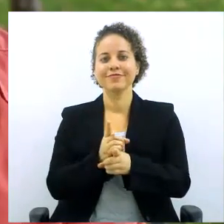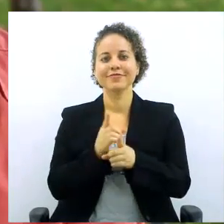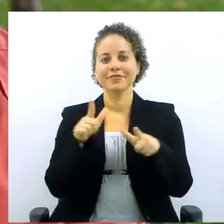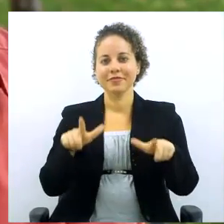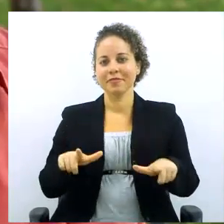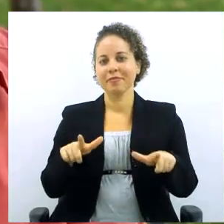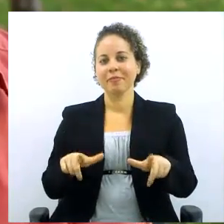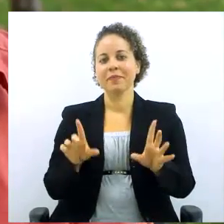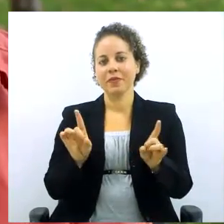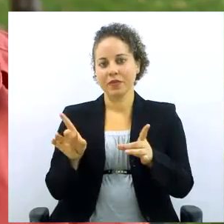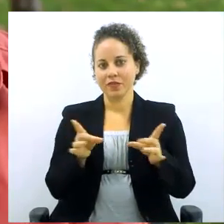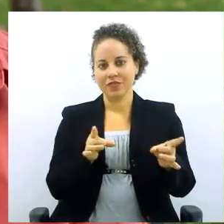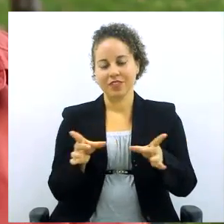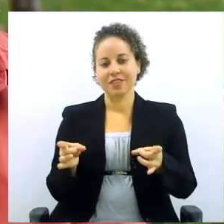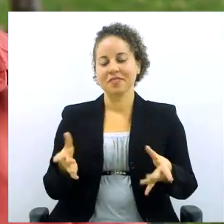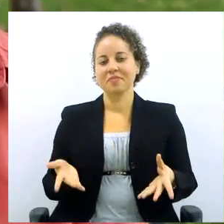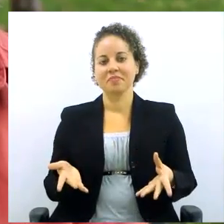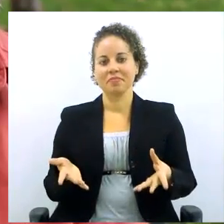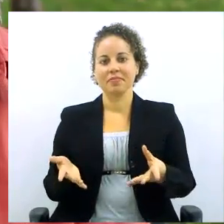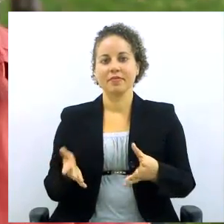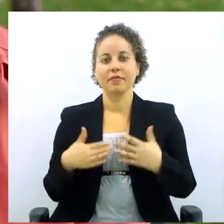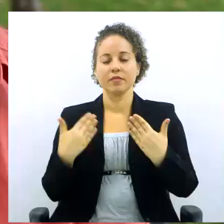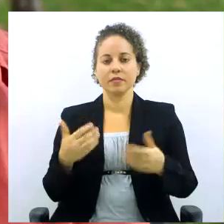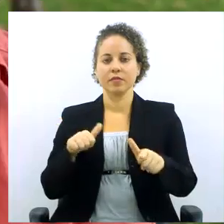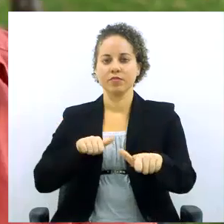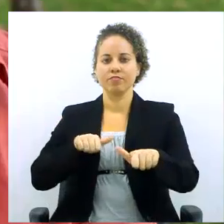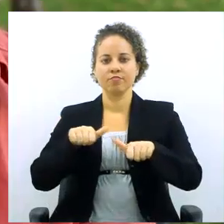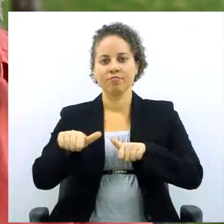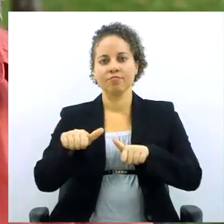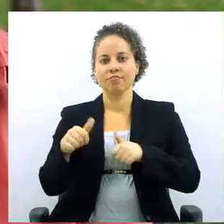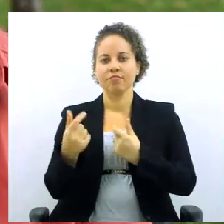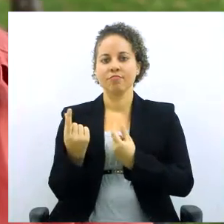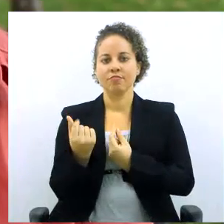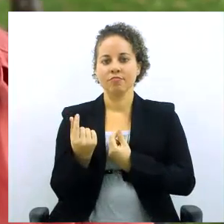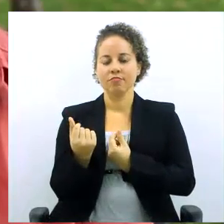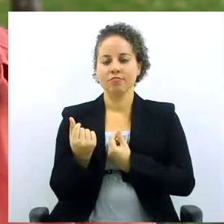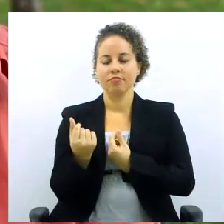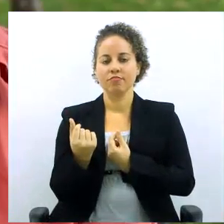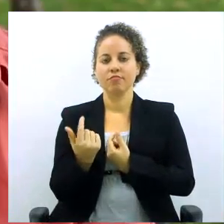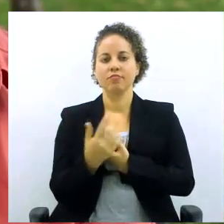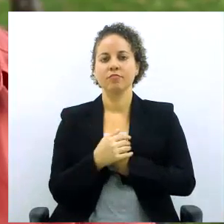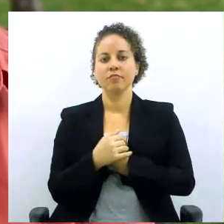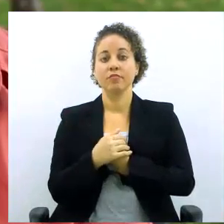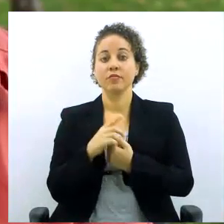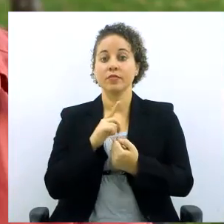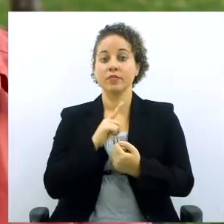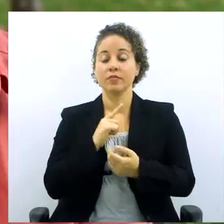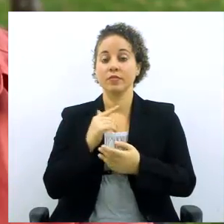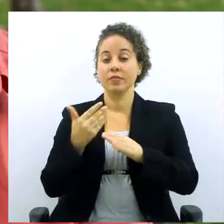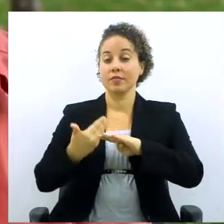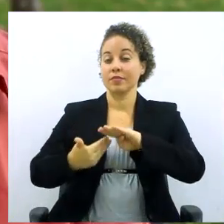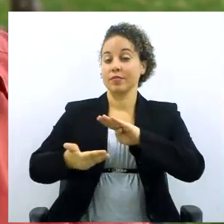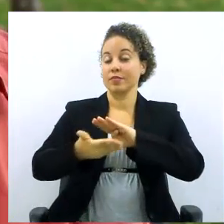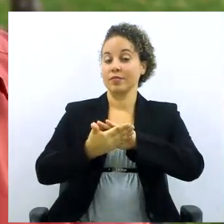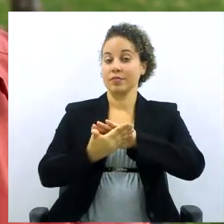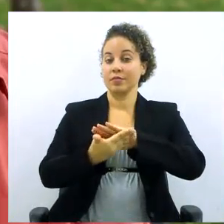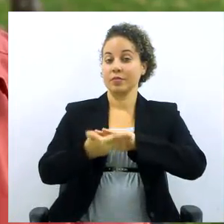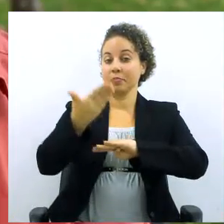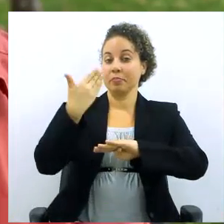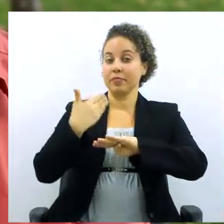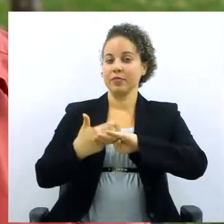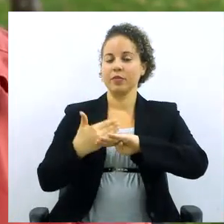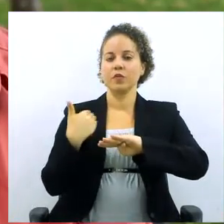né? Então, o valor de troca é aquilo que está por trás de tudo que diz